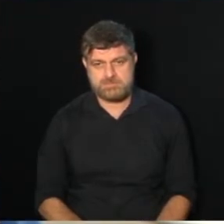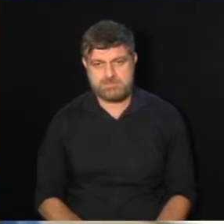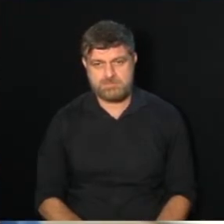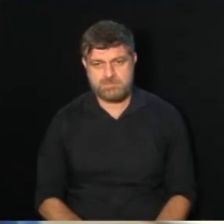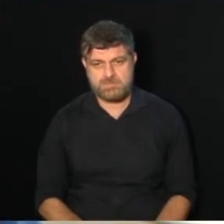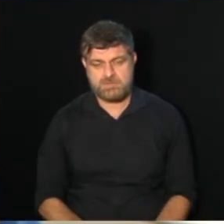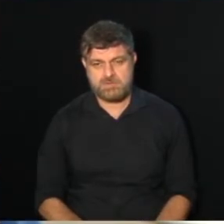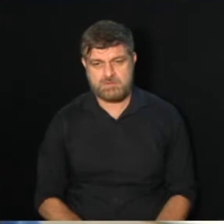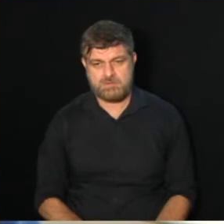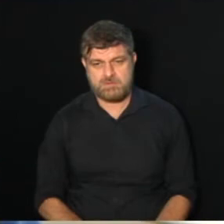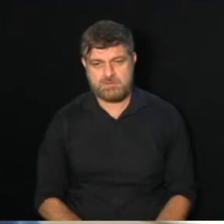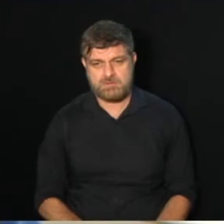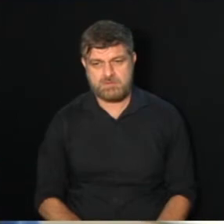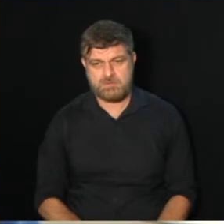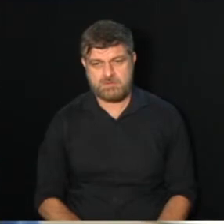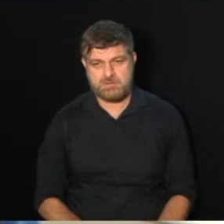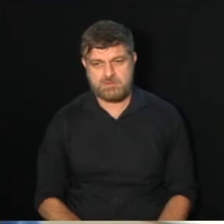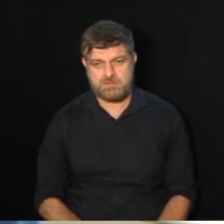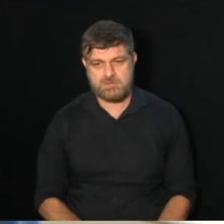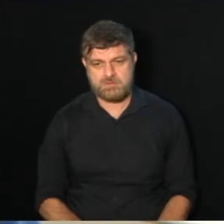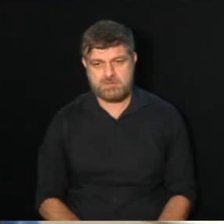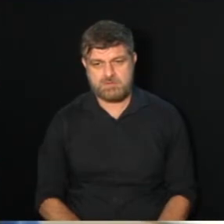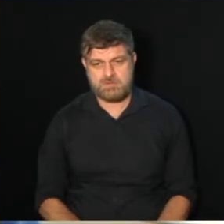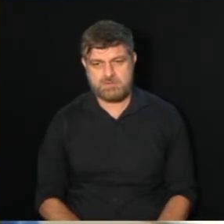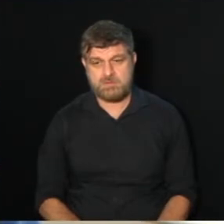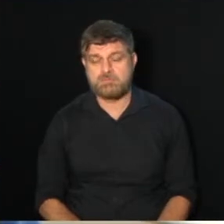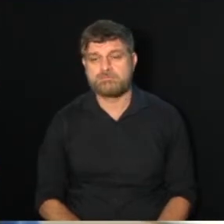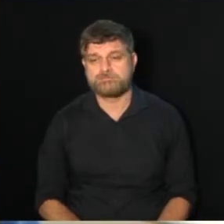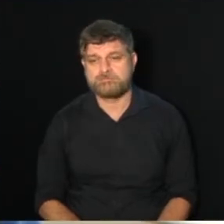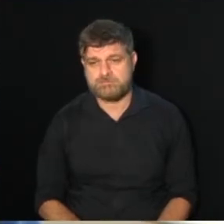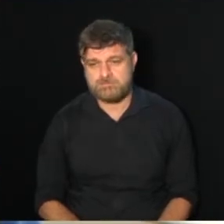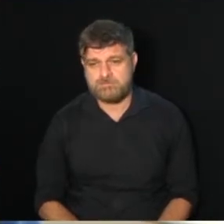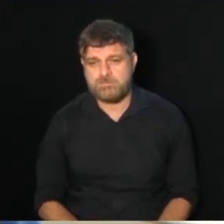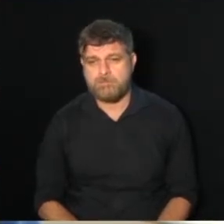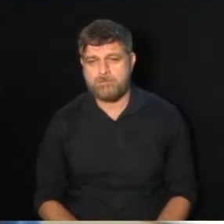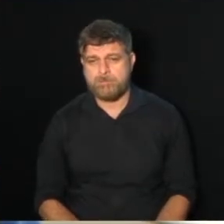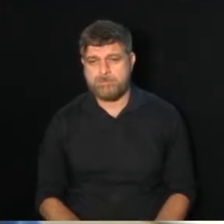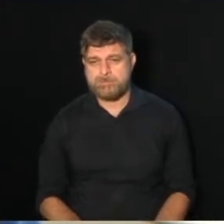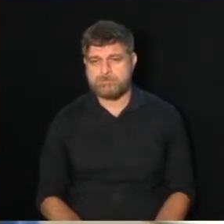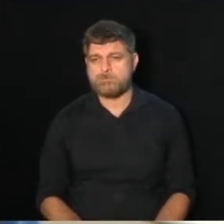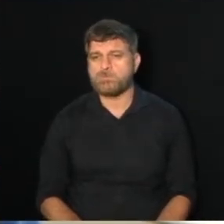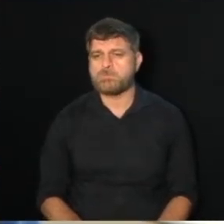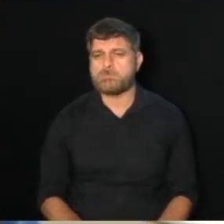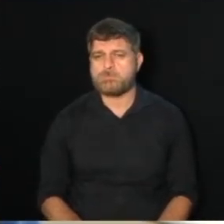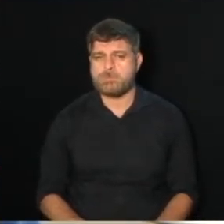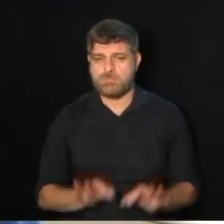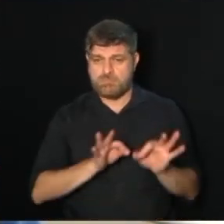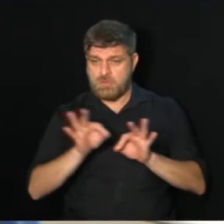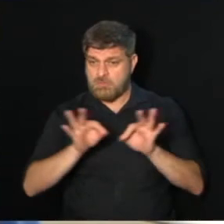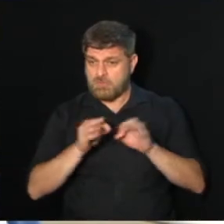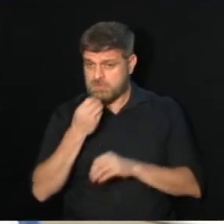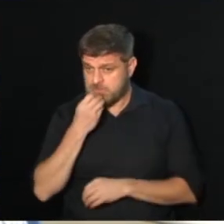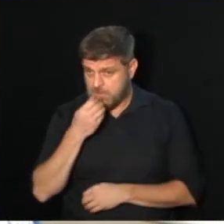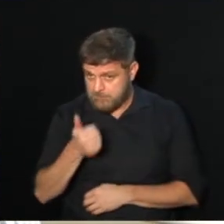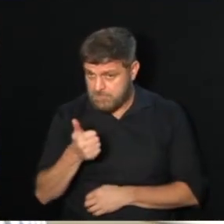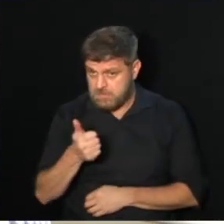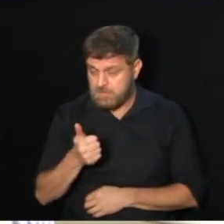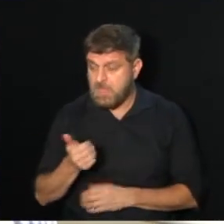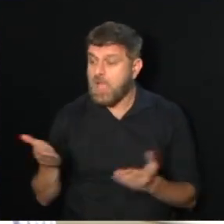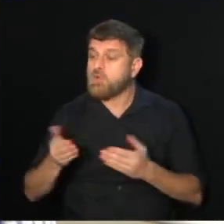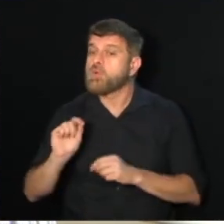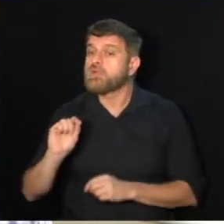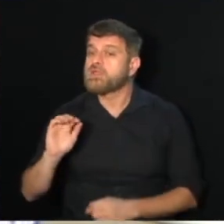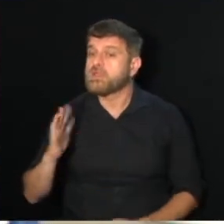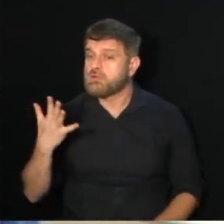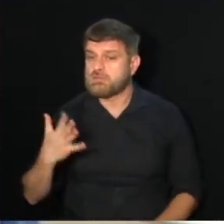entre, como eu havia dito, no ordenamento jurídico e passe a vigorar. Bom, o senhor disse que o projeto está andando muito bem. Qual o próximo passo agora, a partir de